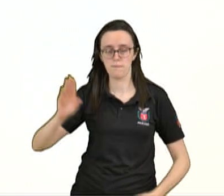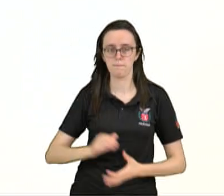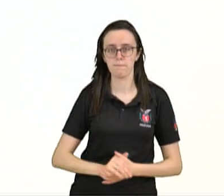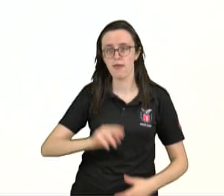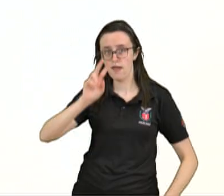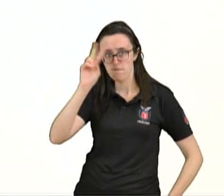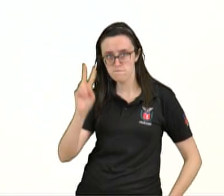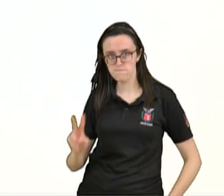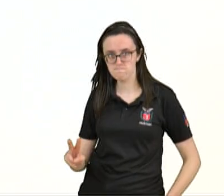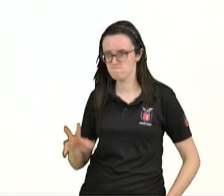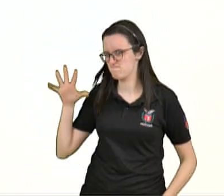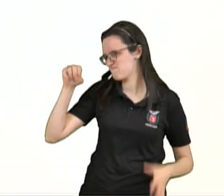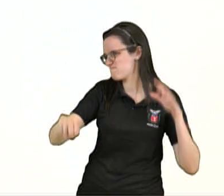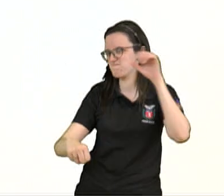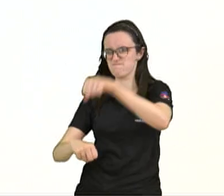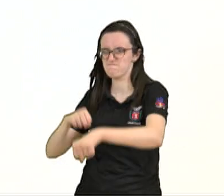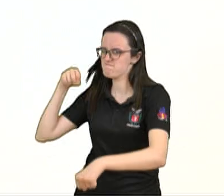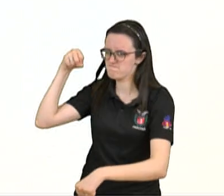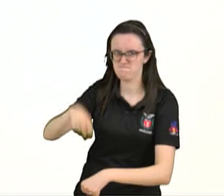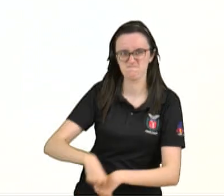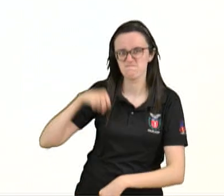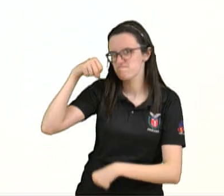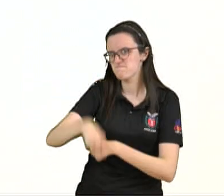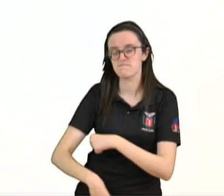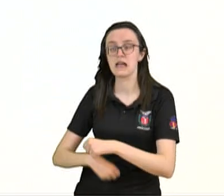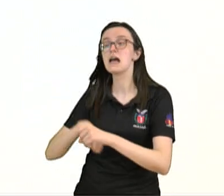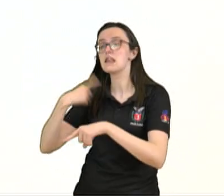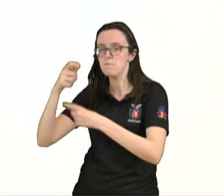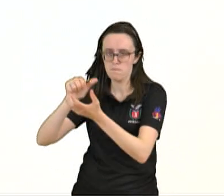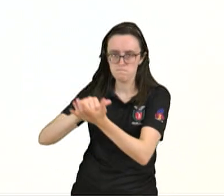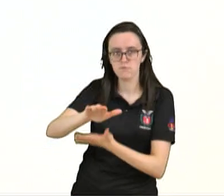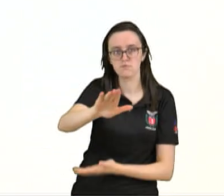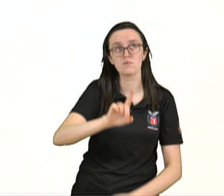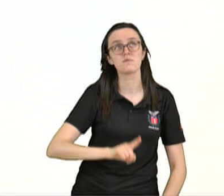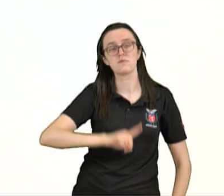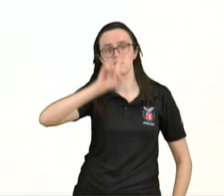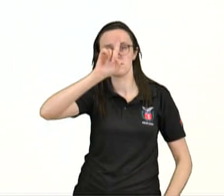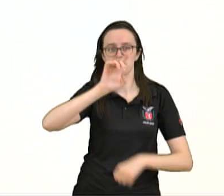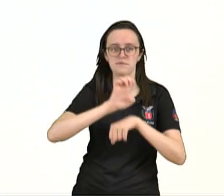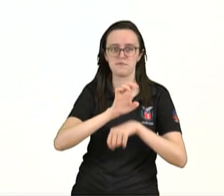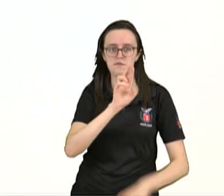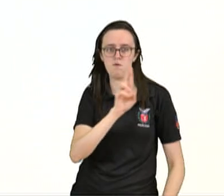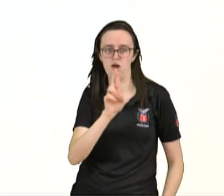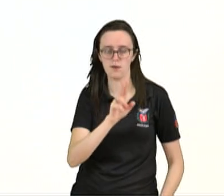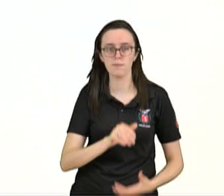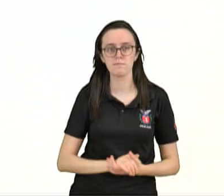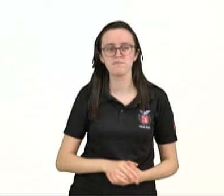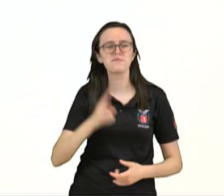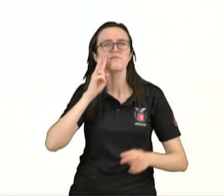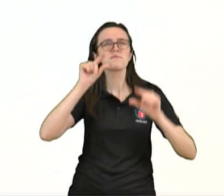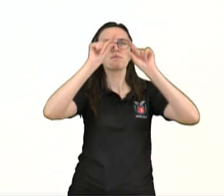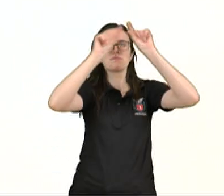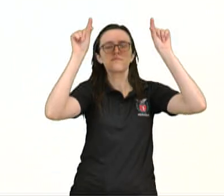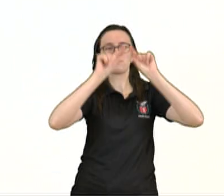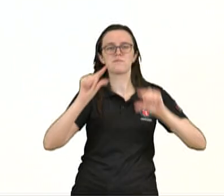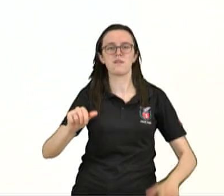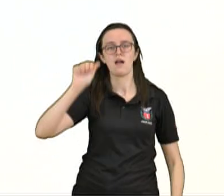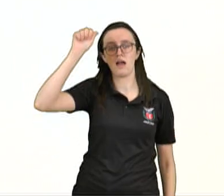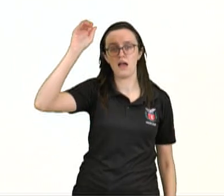são agredidos e expulsos em Roraima. Então, as manchetes, apesar